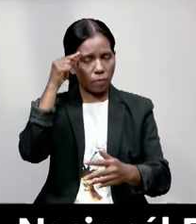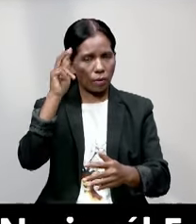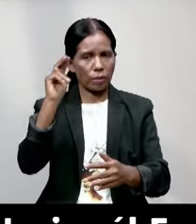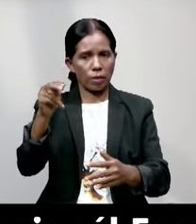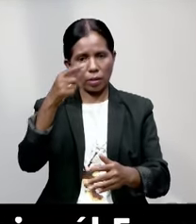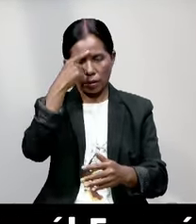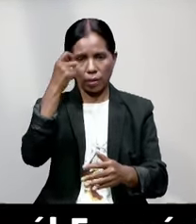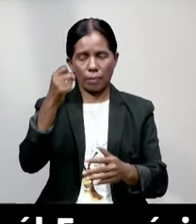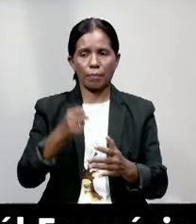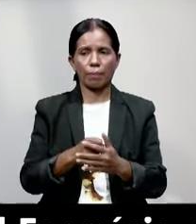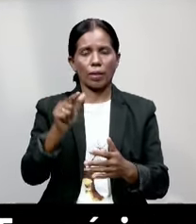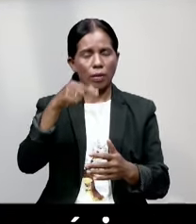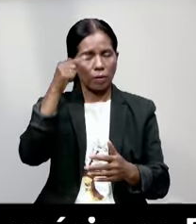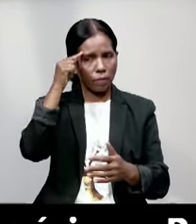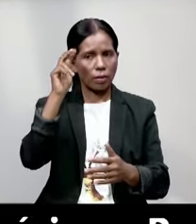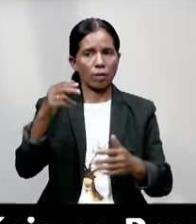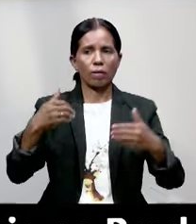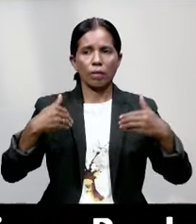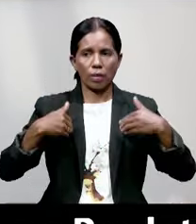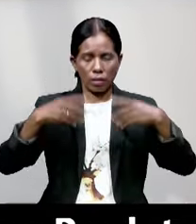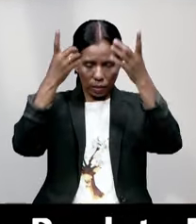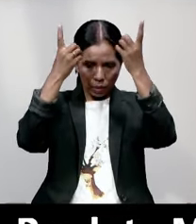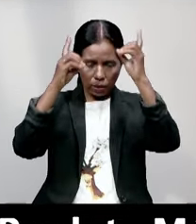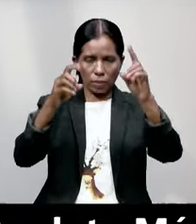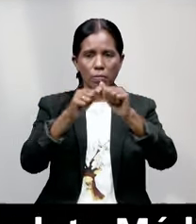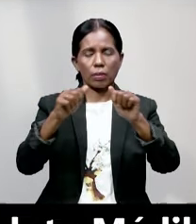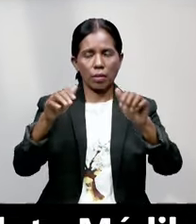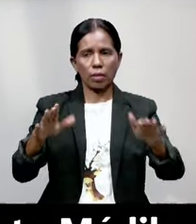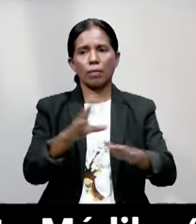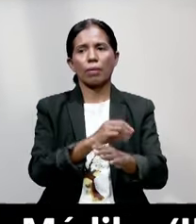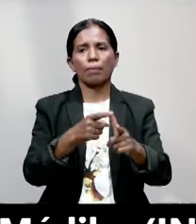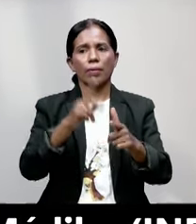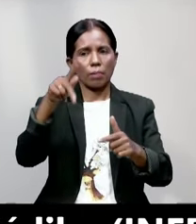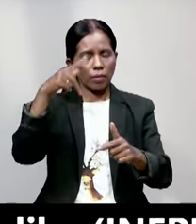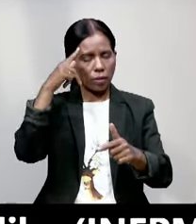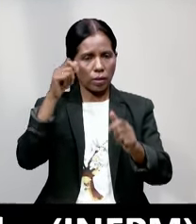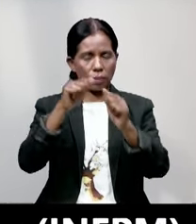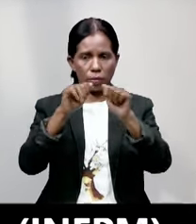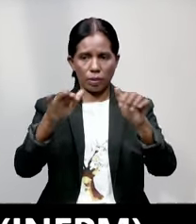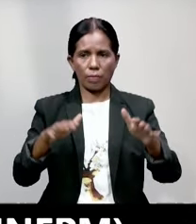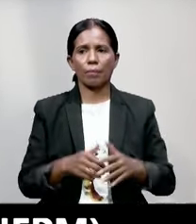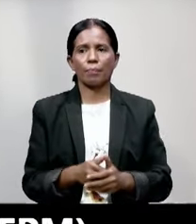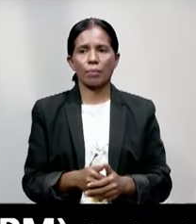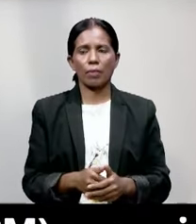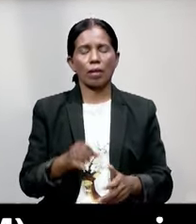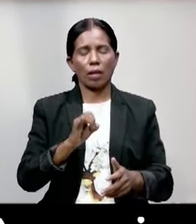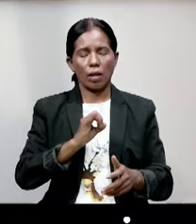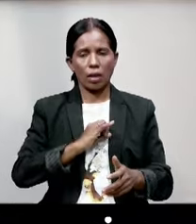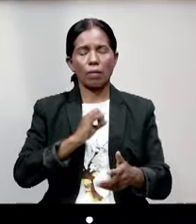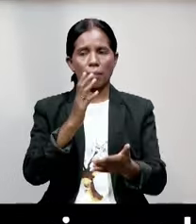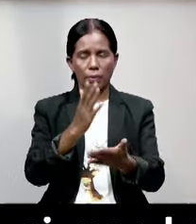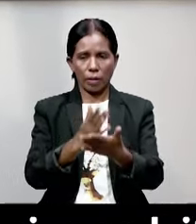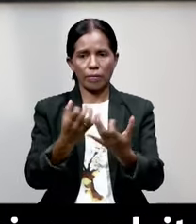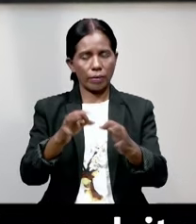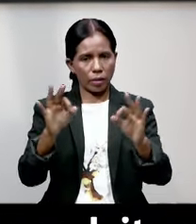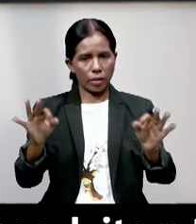também, governo nenhum e a decisão administrativa, política administrativa. E ao acordo de ONU, e